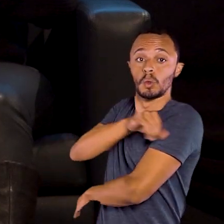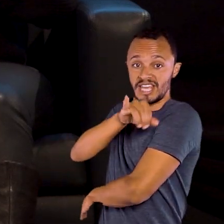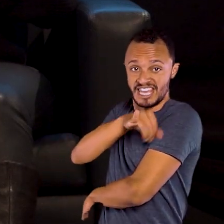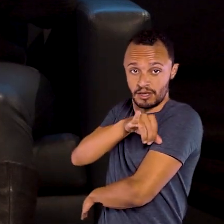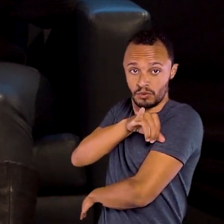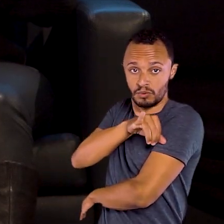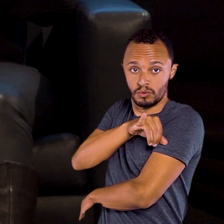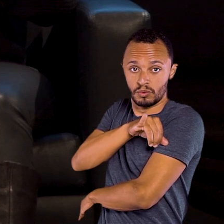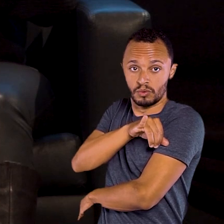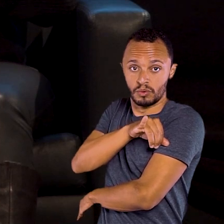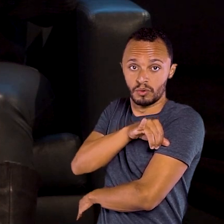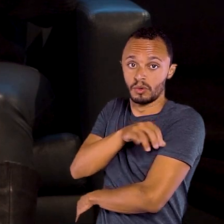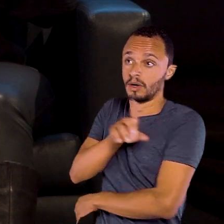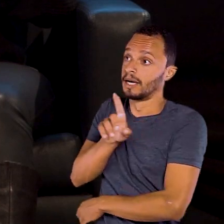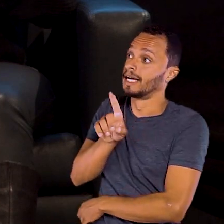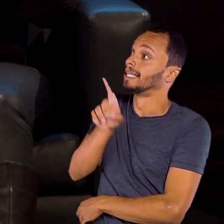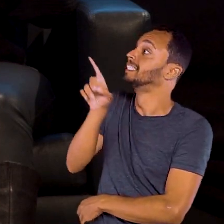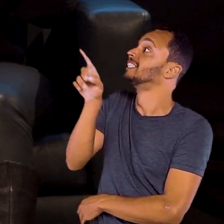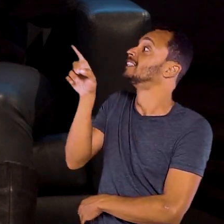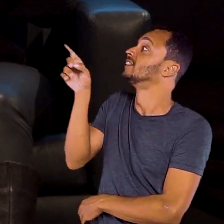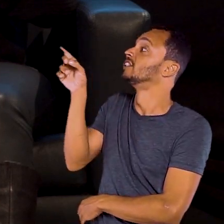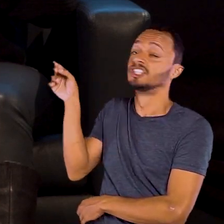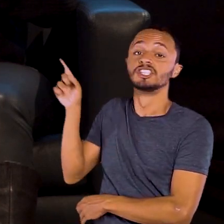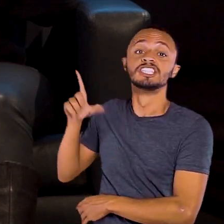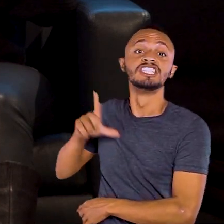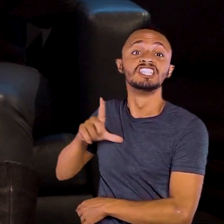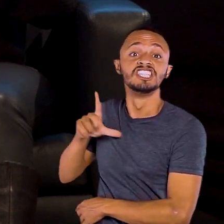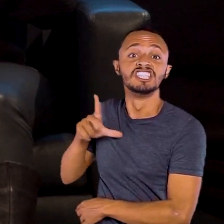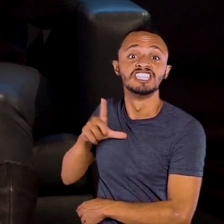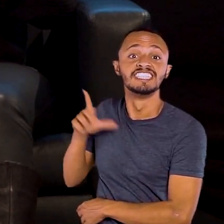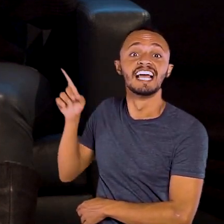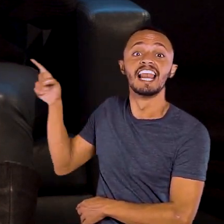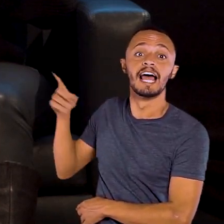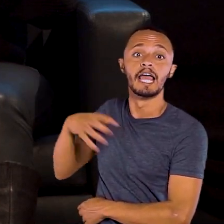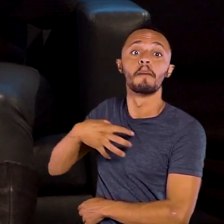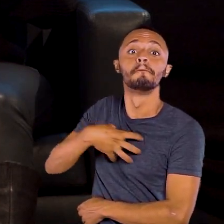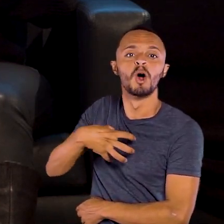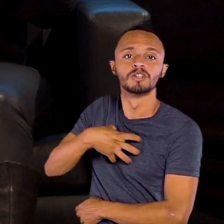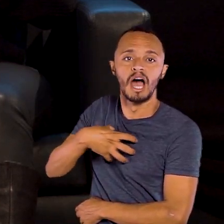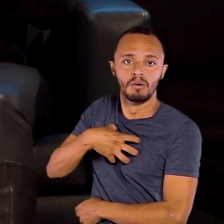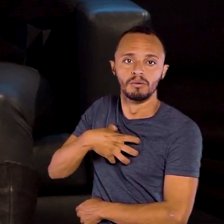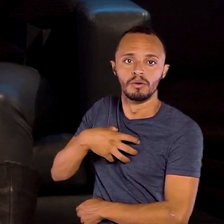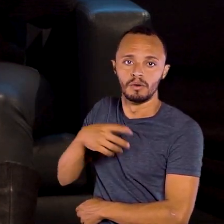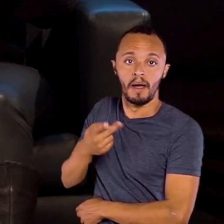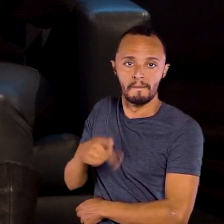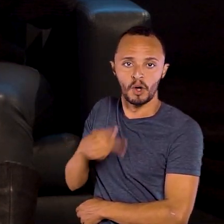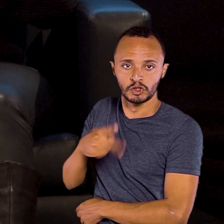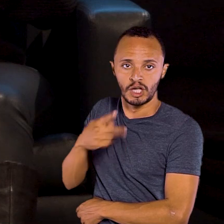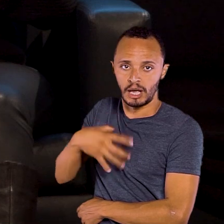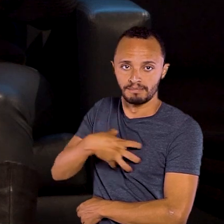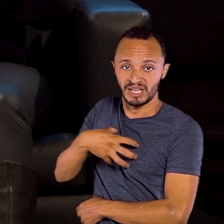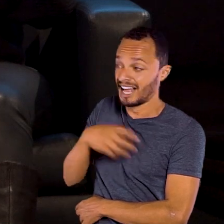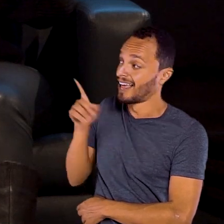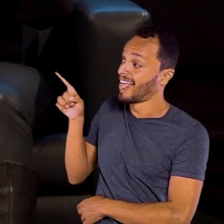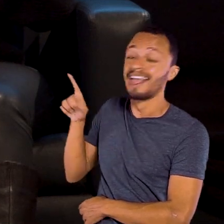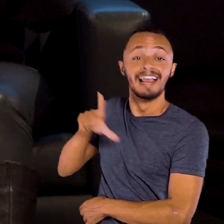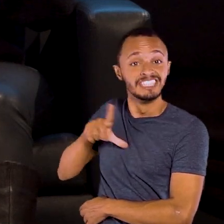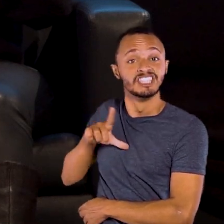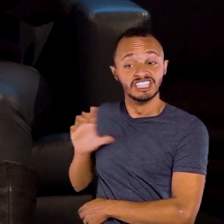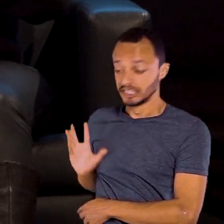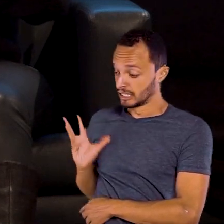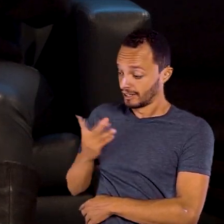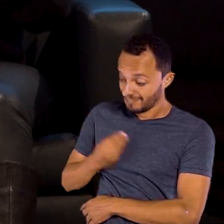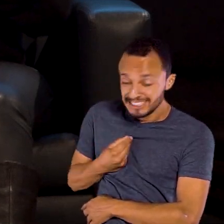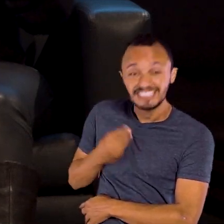século antes, no Rio de Janeiro? Podia, claro que podia. Então, a gente cria uma história, né? A gente já cria um